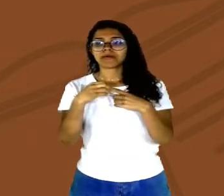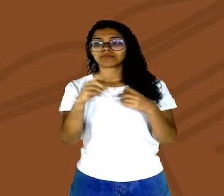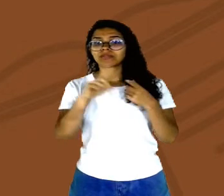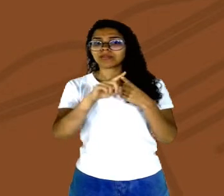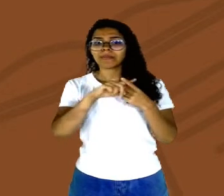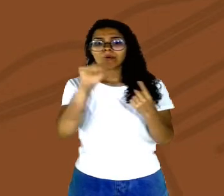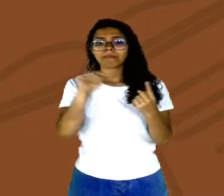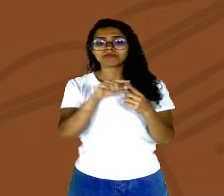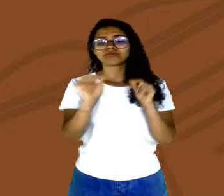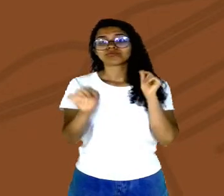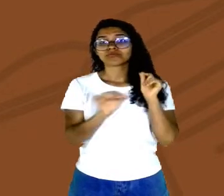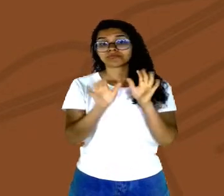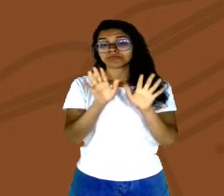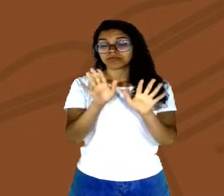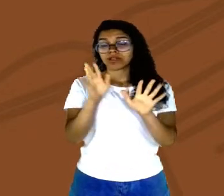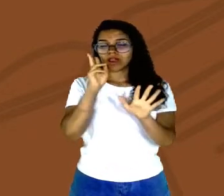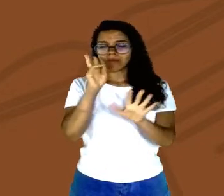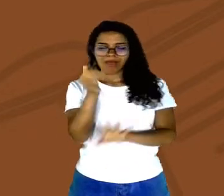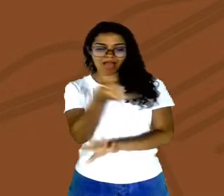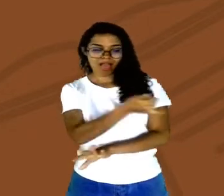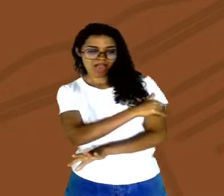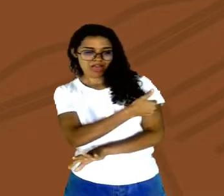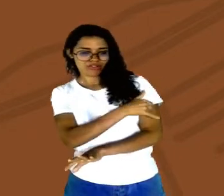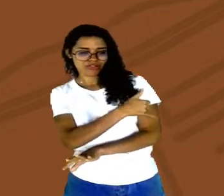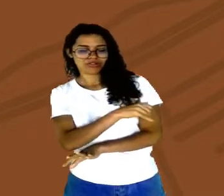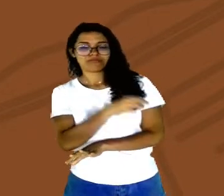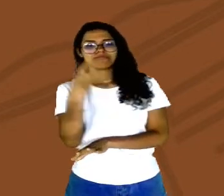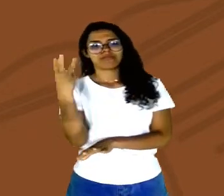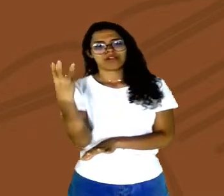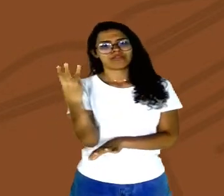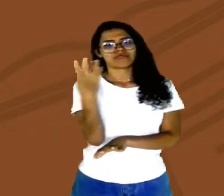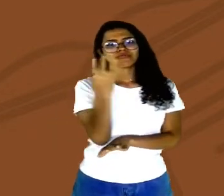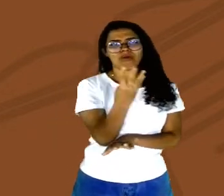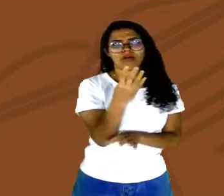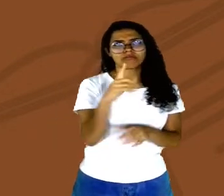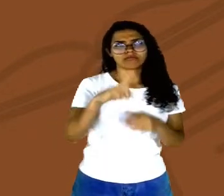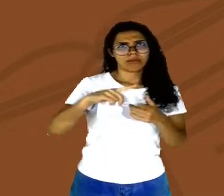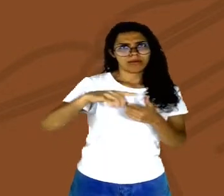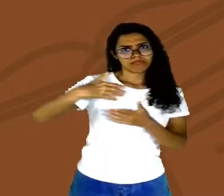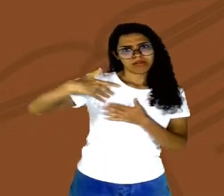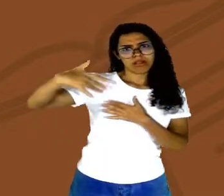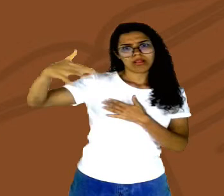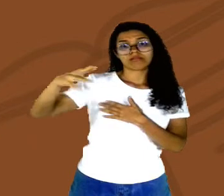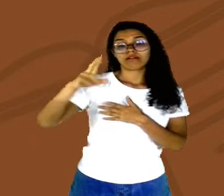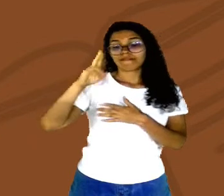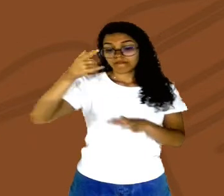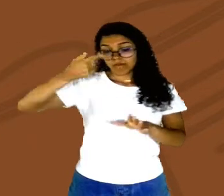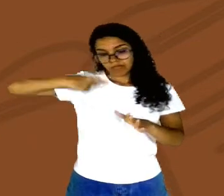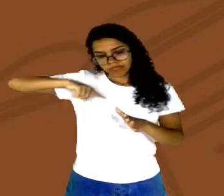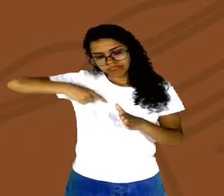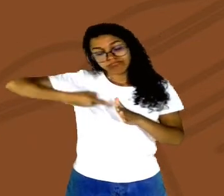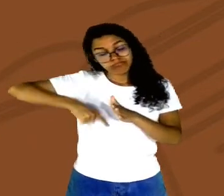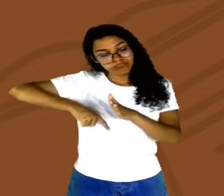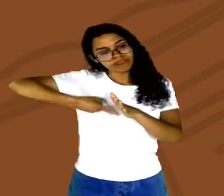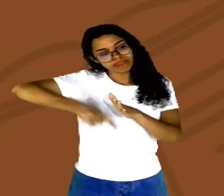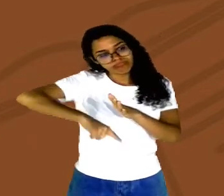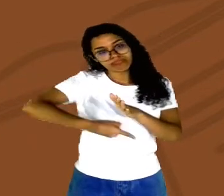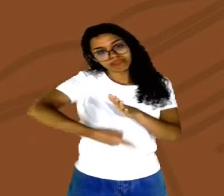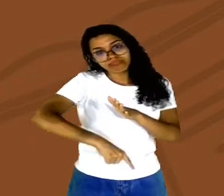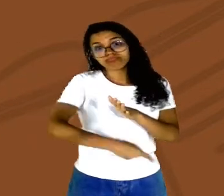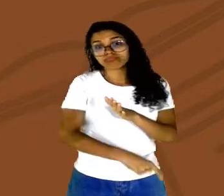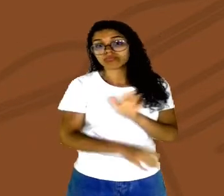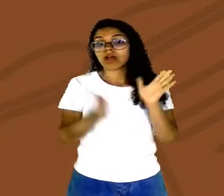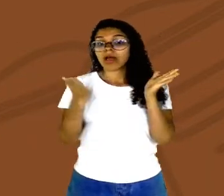Já fase 3, fase 4 e assim por diante, se aprofunda ainda mais esse conteúdo, mas aqui a